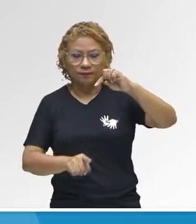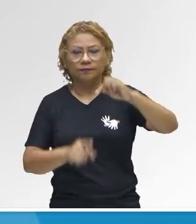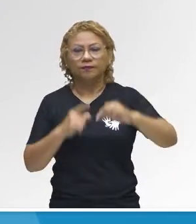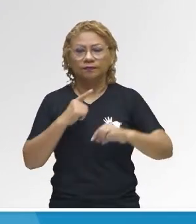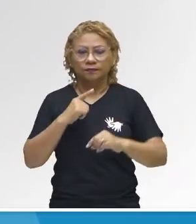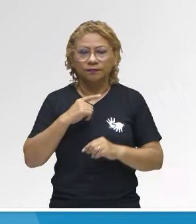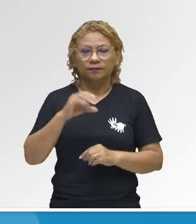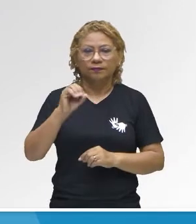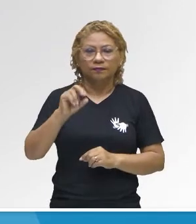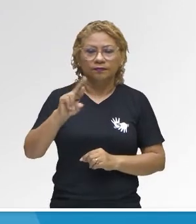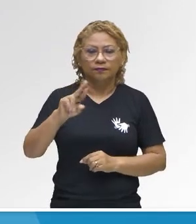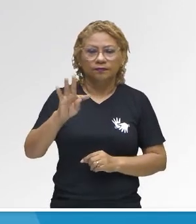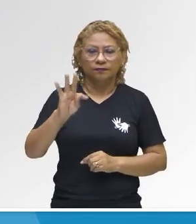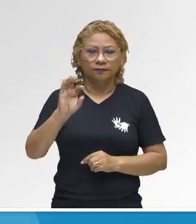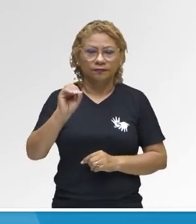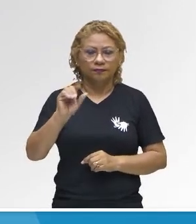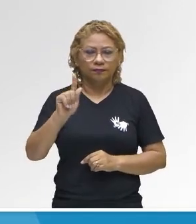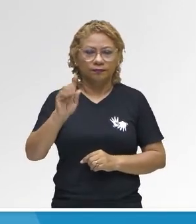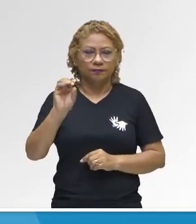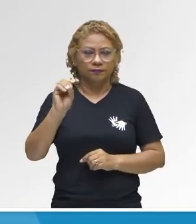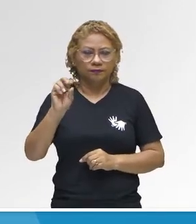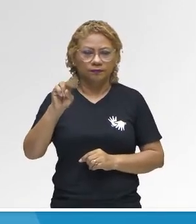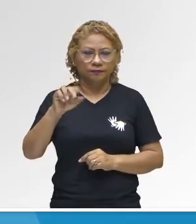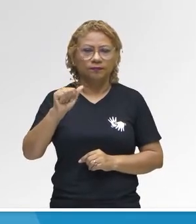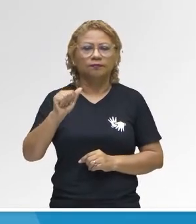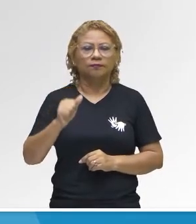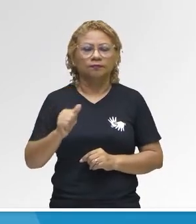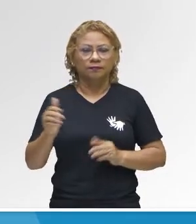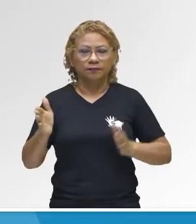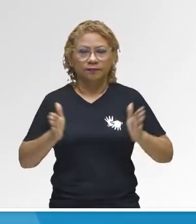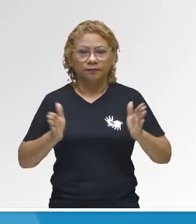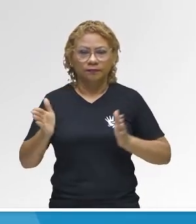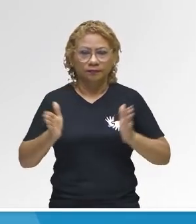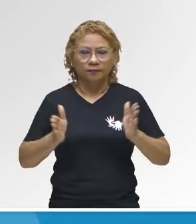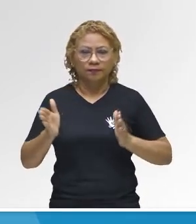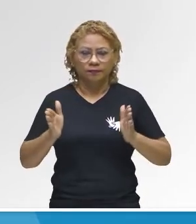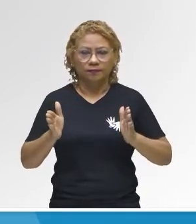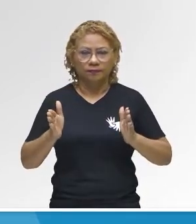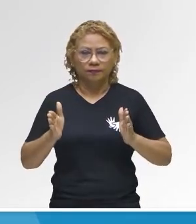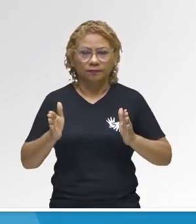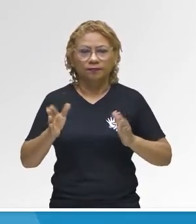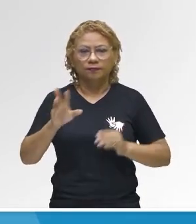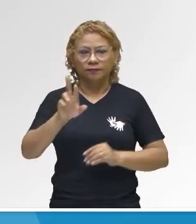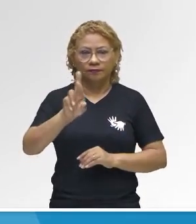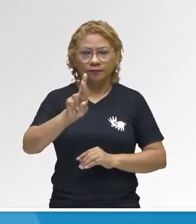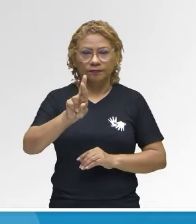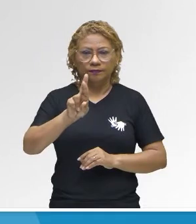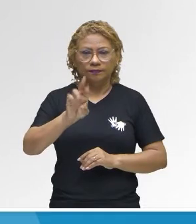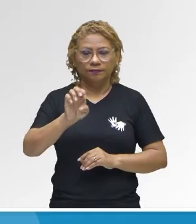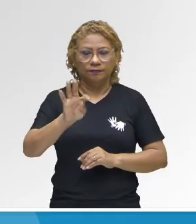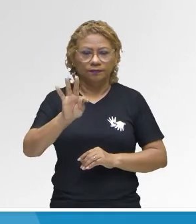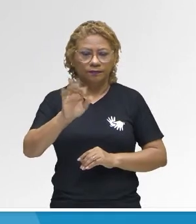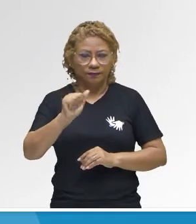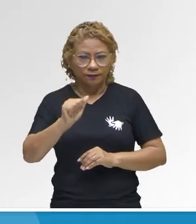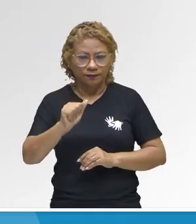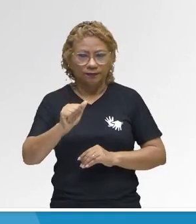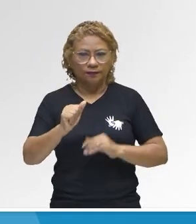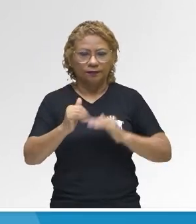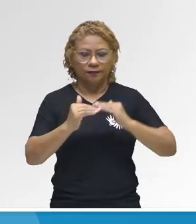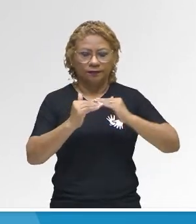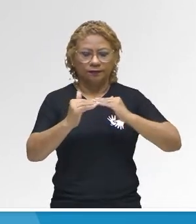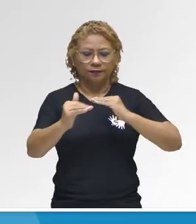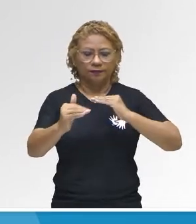ortogonal entre uma reta R e um plano alfa